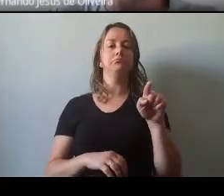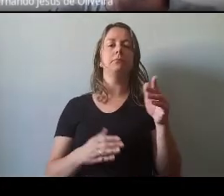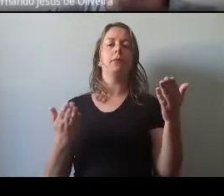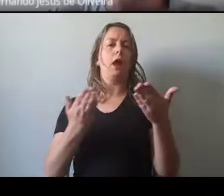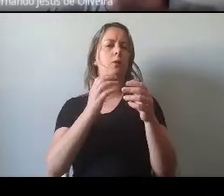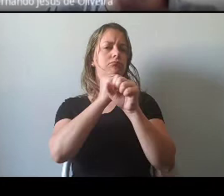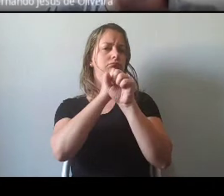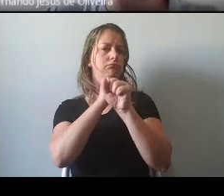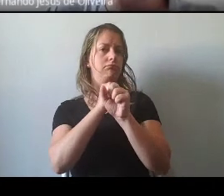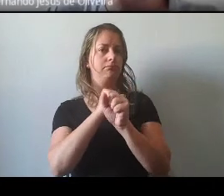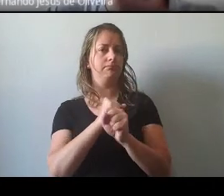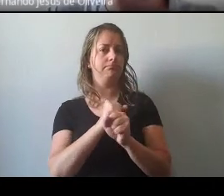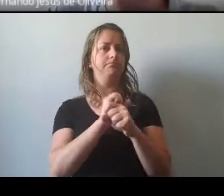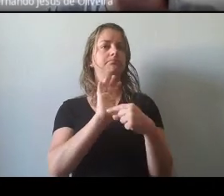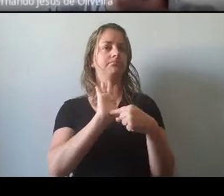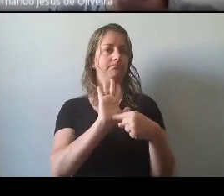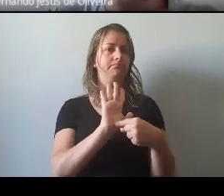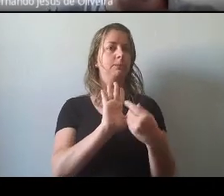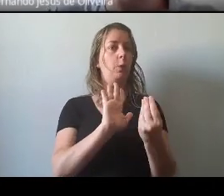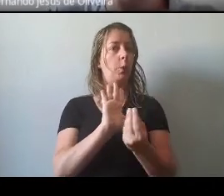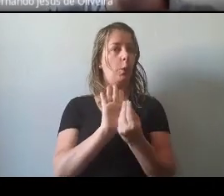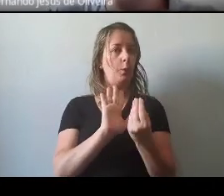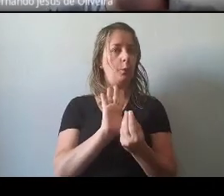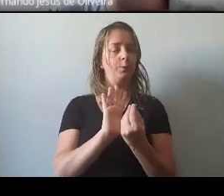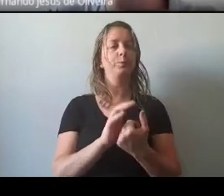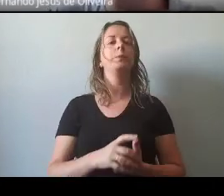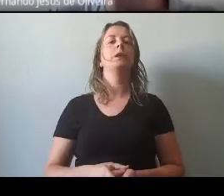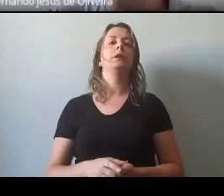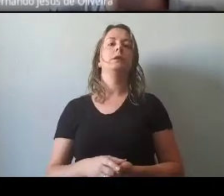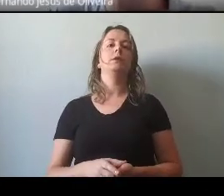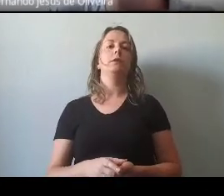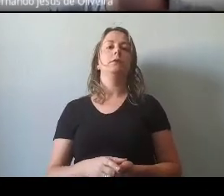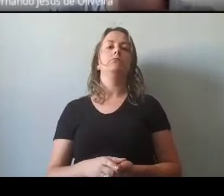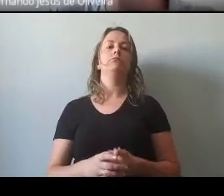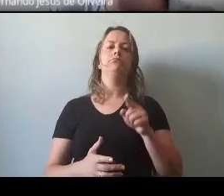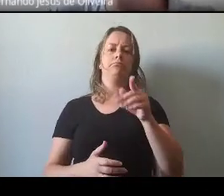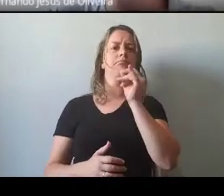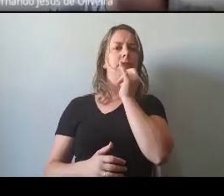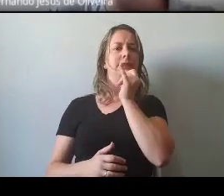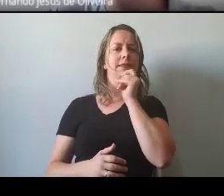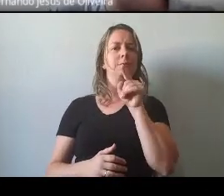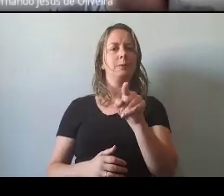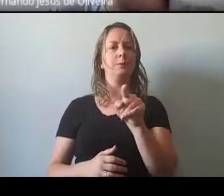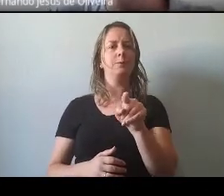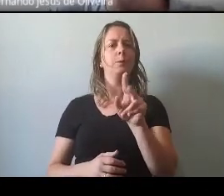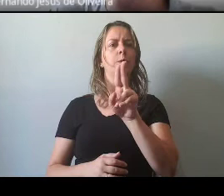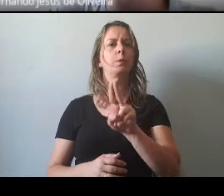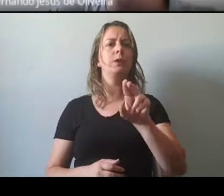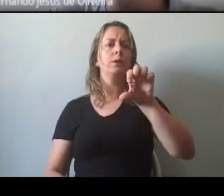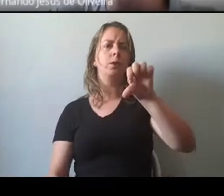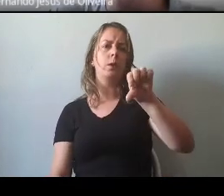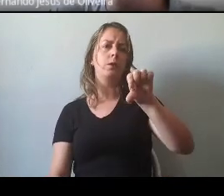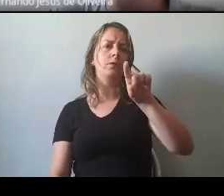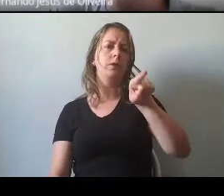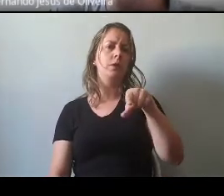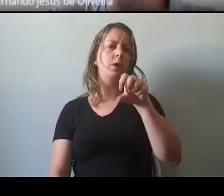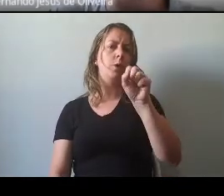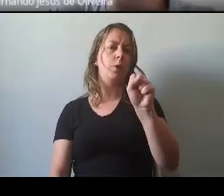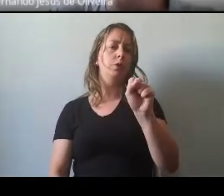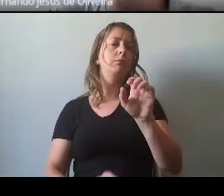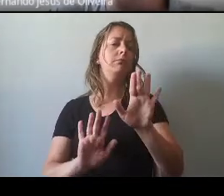Bom, vamos lá então aos cálculos, né? Como é que a gente faz os cálculos? Nesse exemplo aqui está sendo